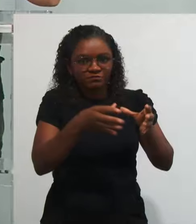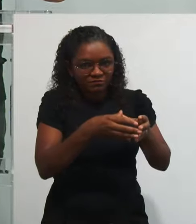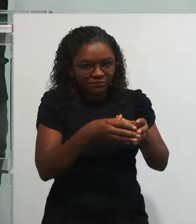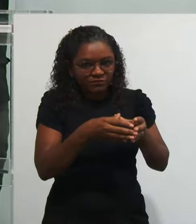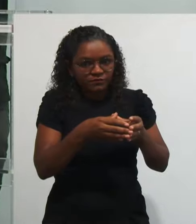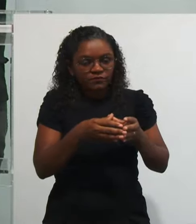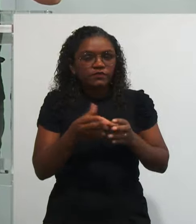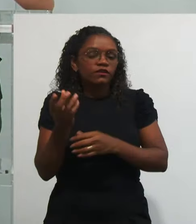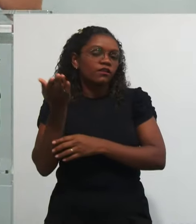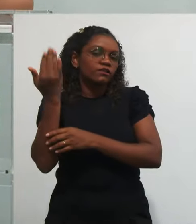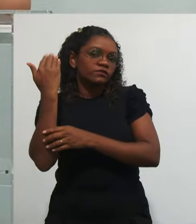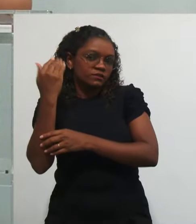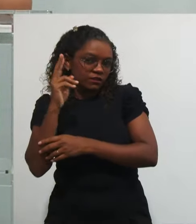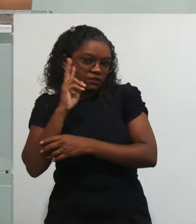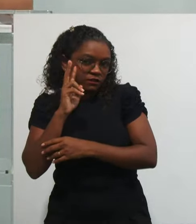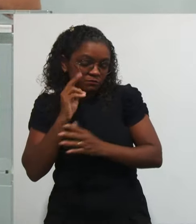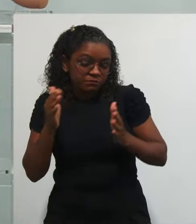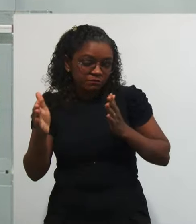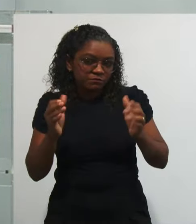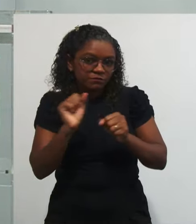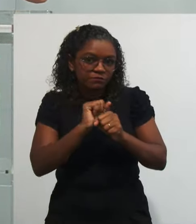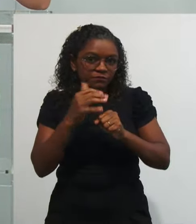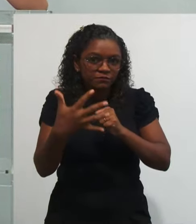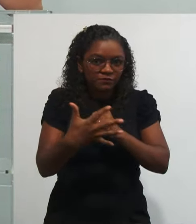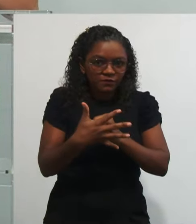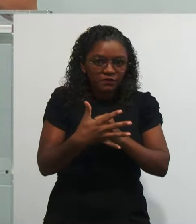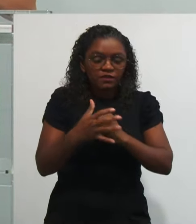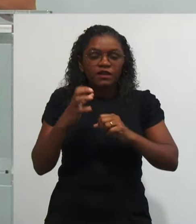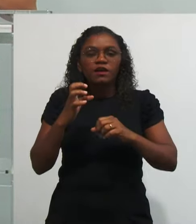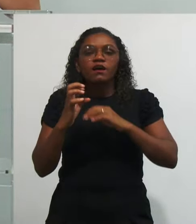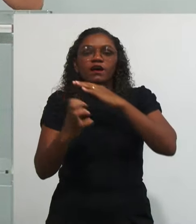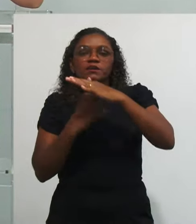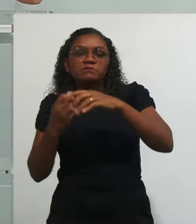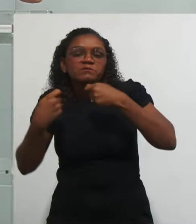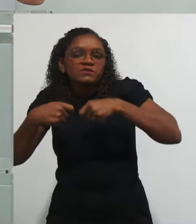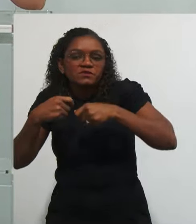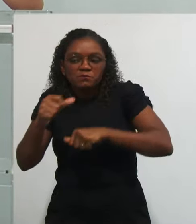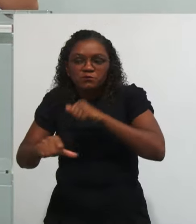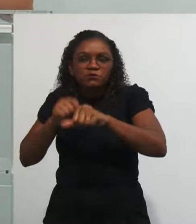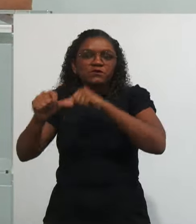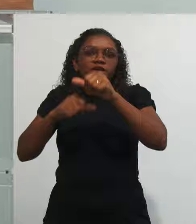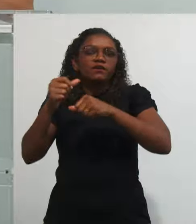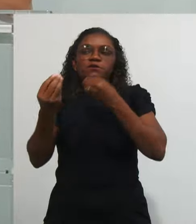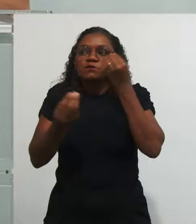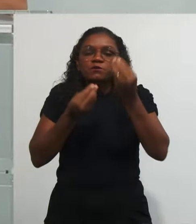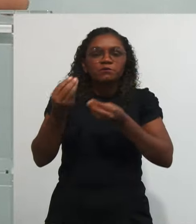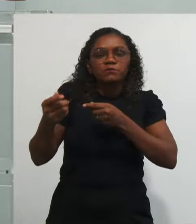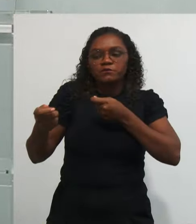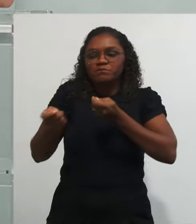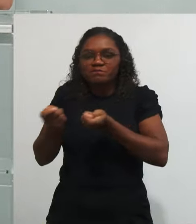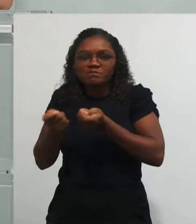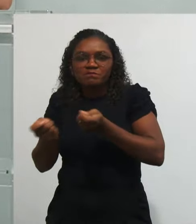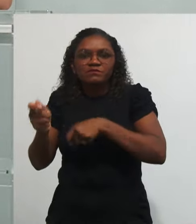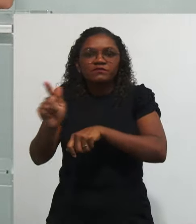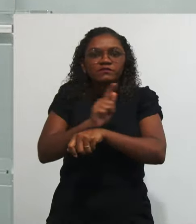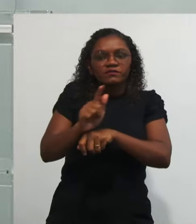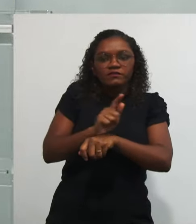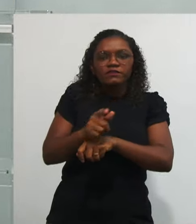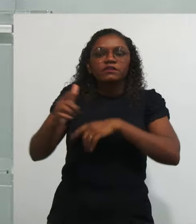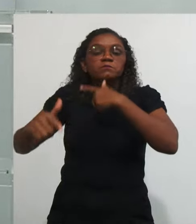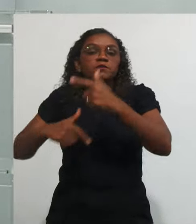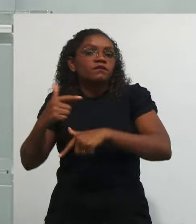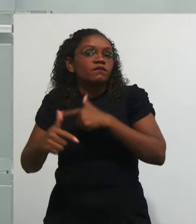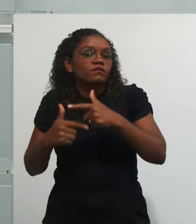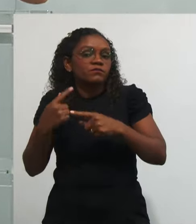empresas tiveram que se Reinventar que mudar a forma de trabalhar de gerir as equipes né perceba que muitas empresas que